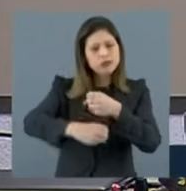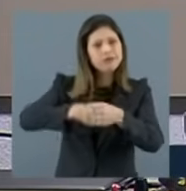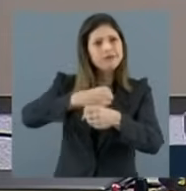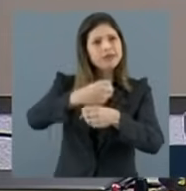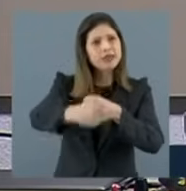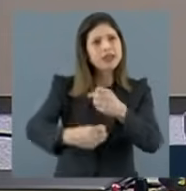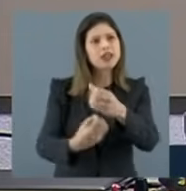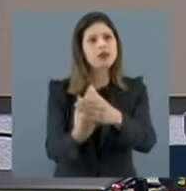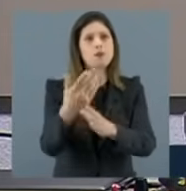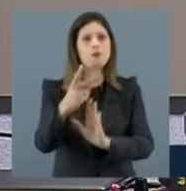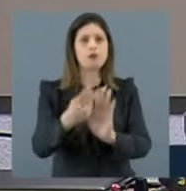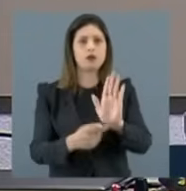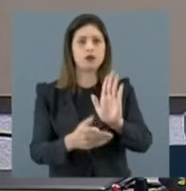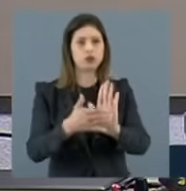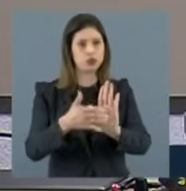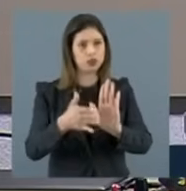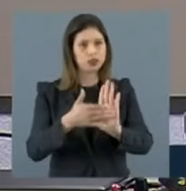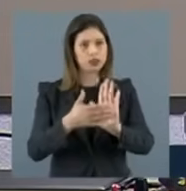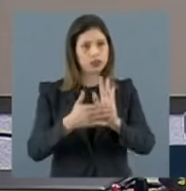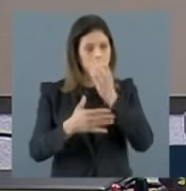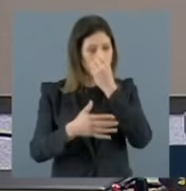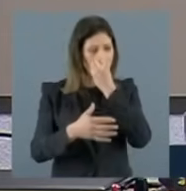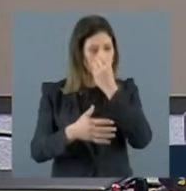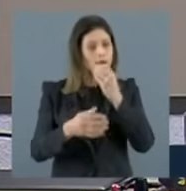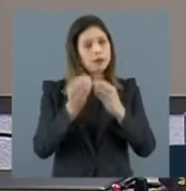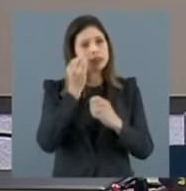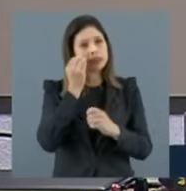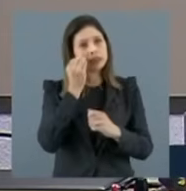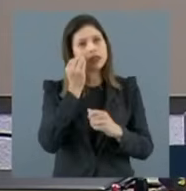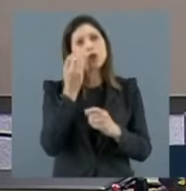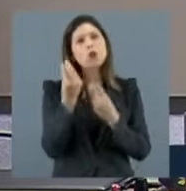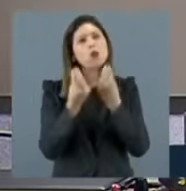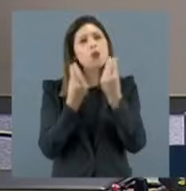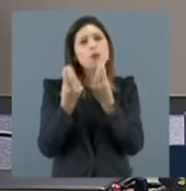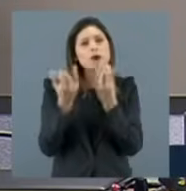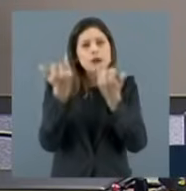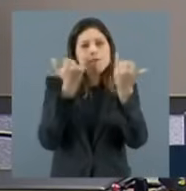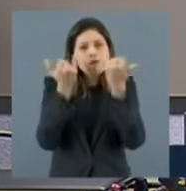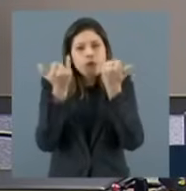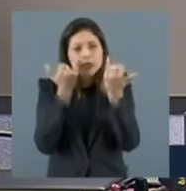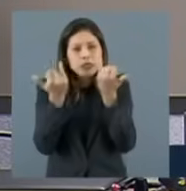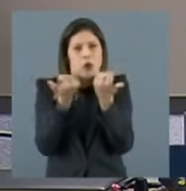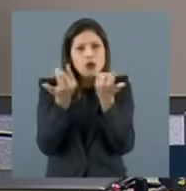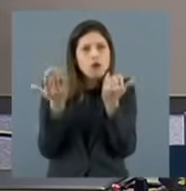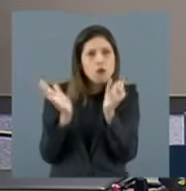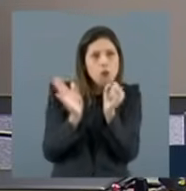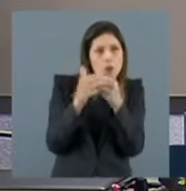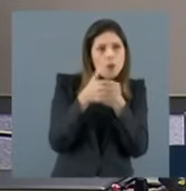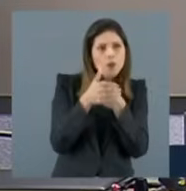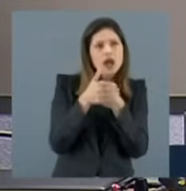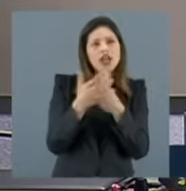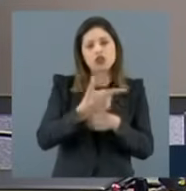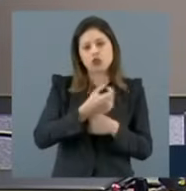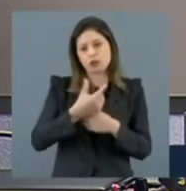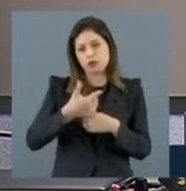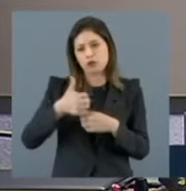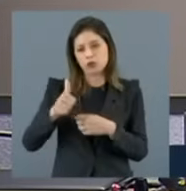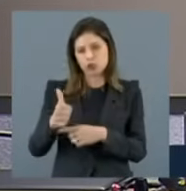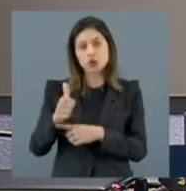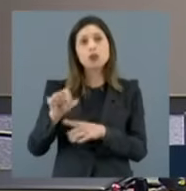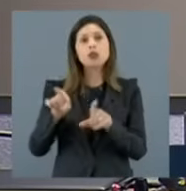programa de enfrentamento à desinformação, que se tornou permanente em 2021. Alterou a sua